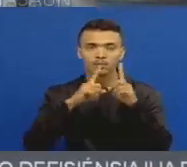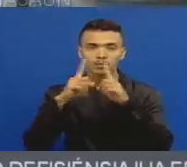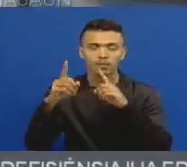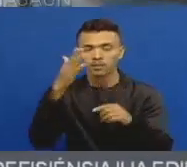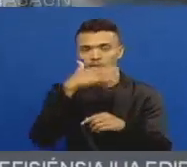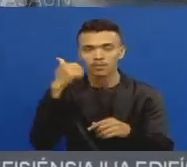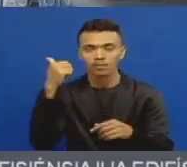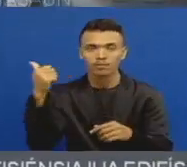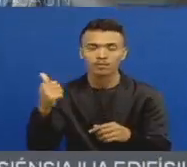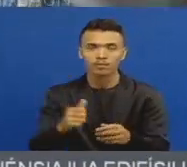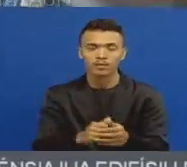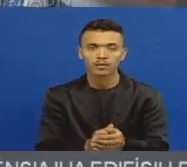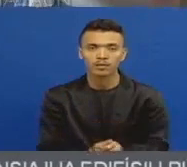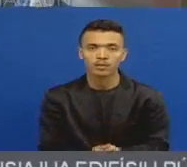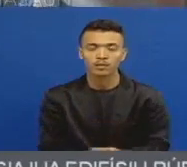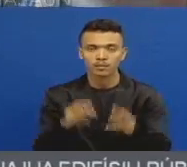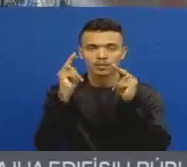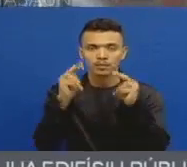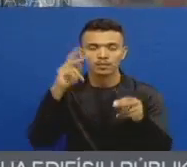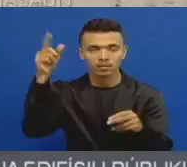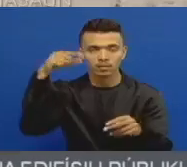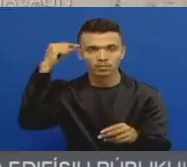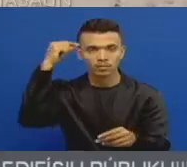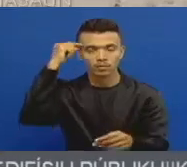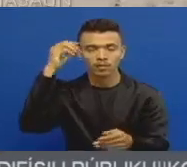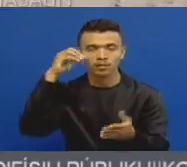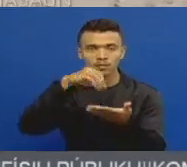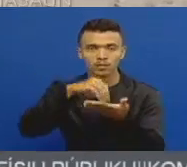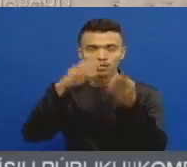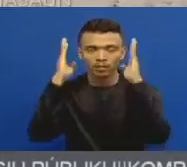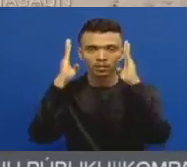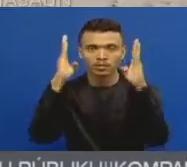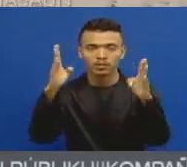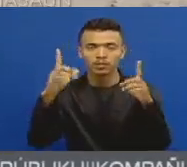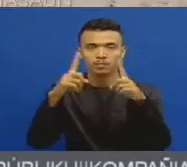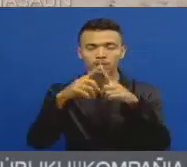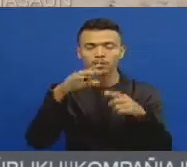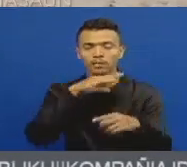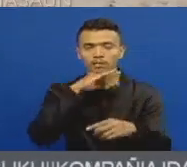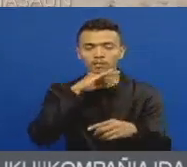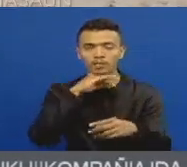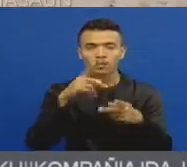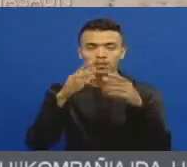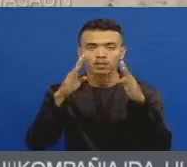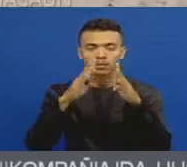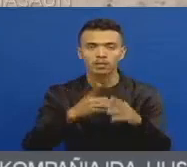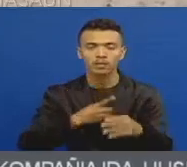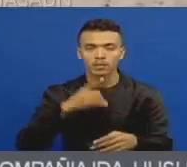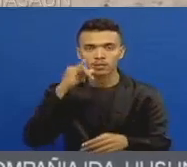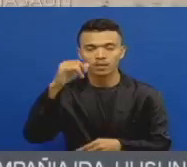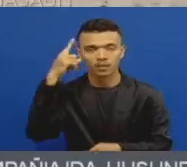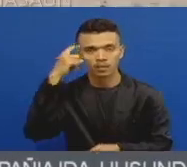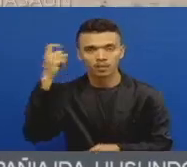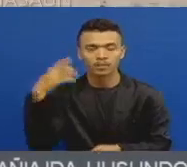bem que é capaz de ter a precisa governo a tu tau atenção sério ba iha lixo iha capital dili tambai